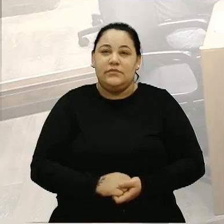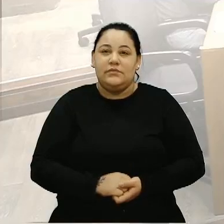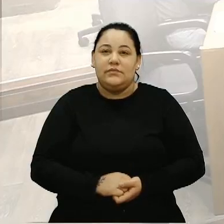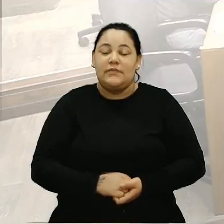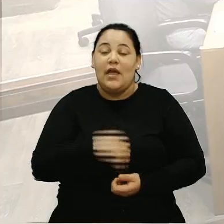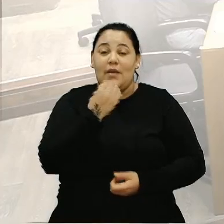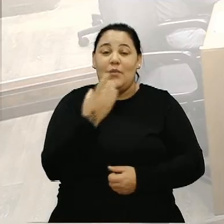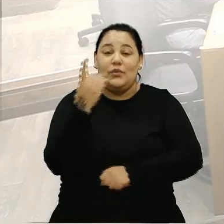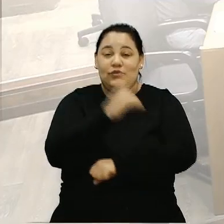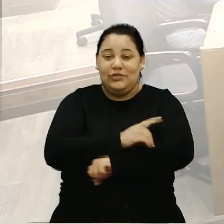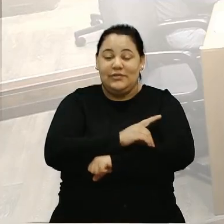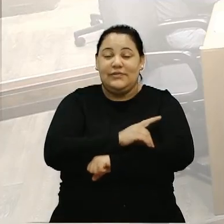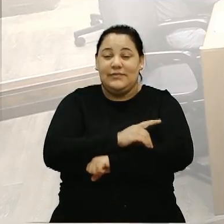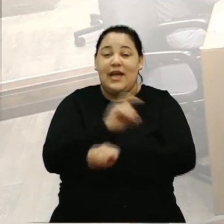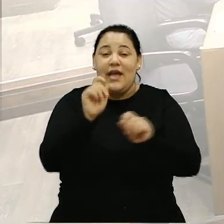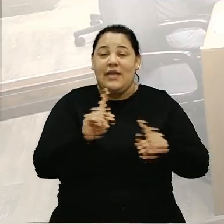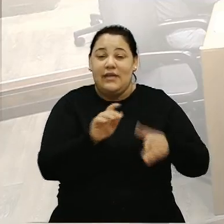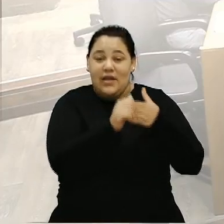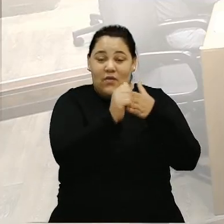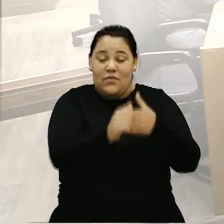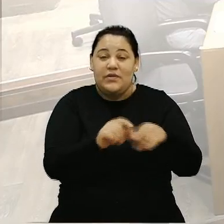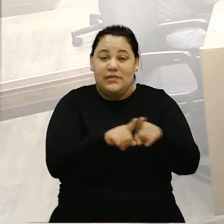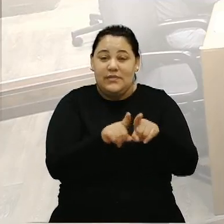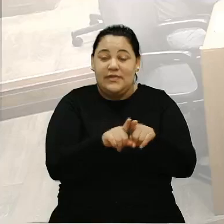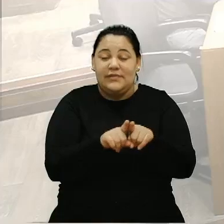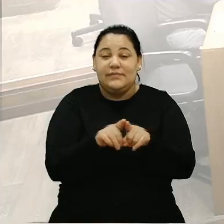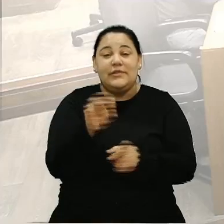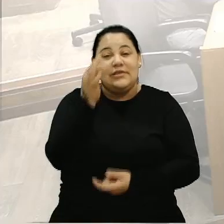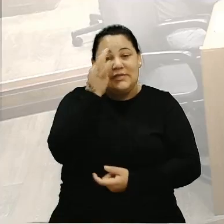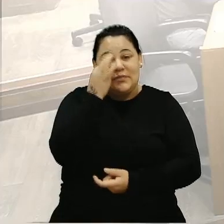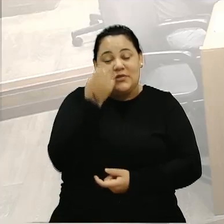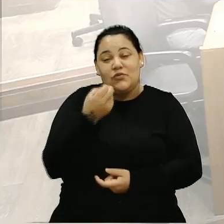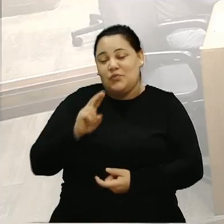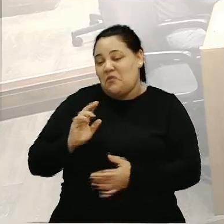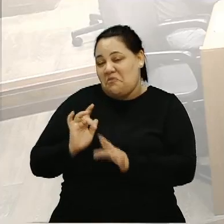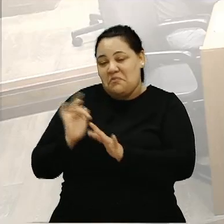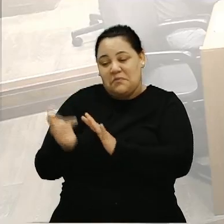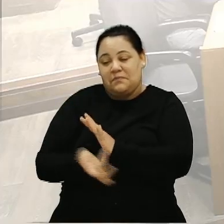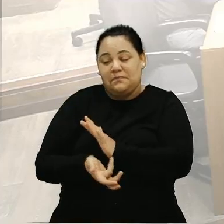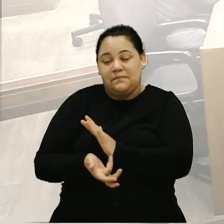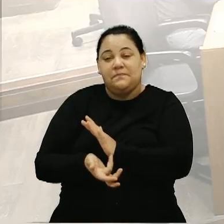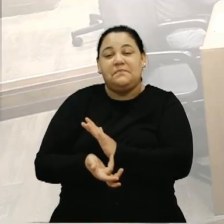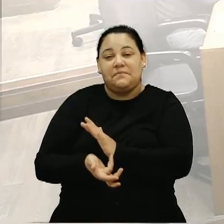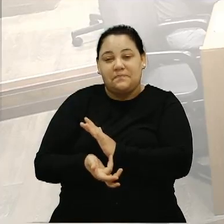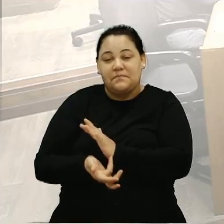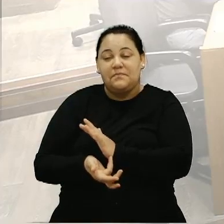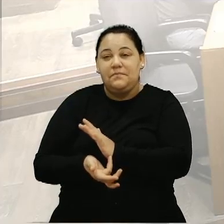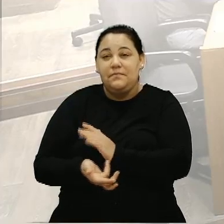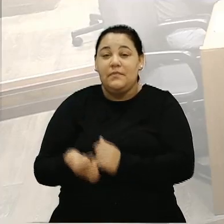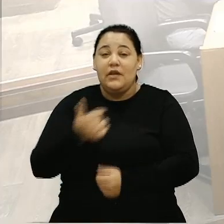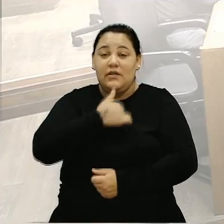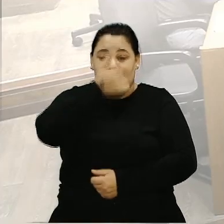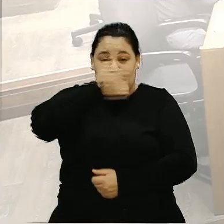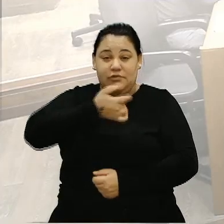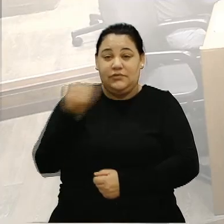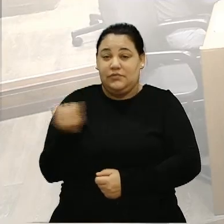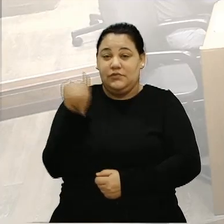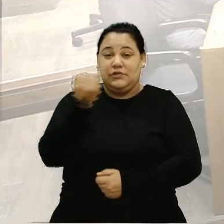Bom dia a quem nos acompanha presencialmente, pelas redes também. Eu acho muito importante